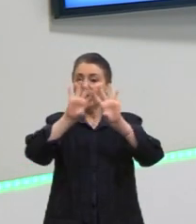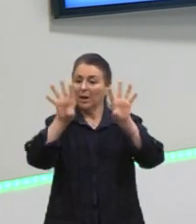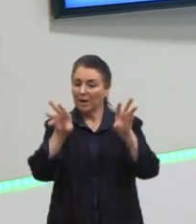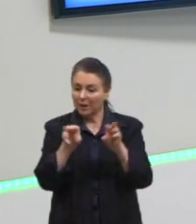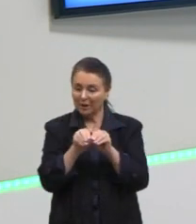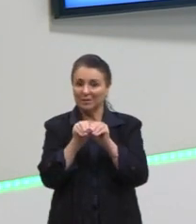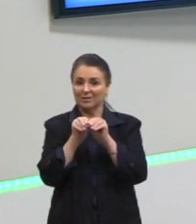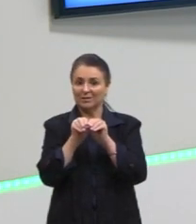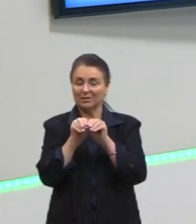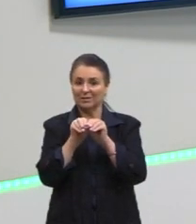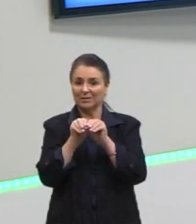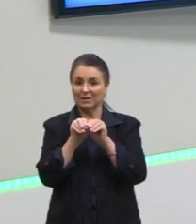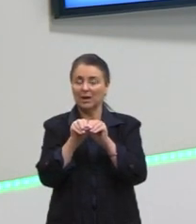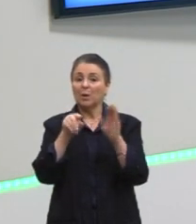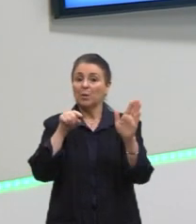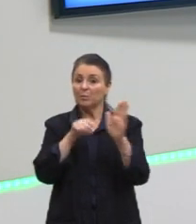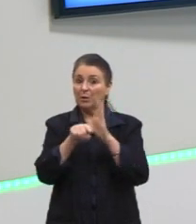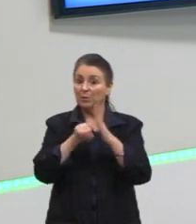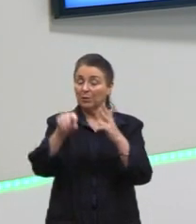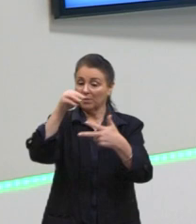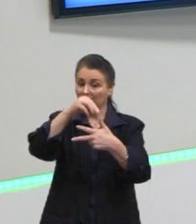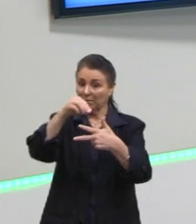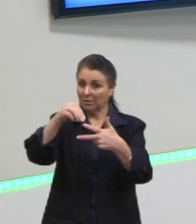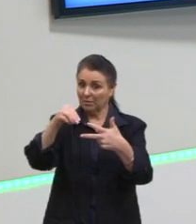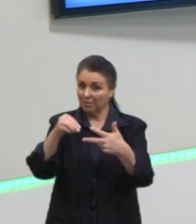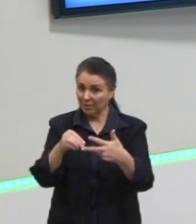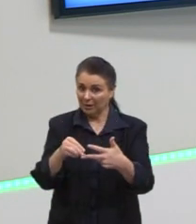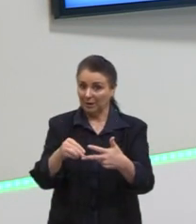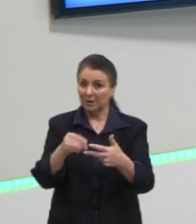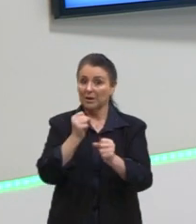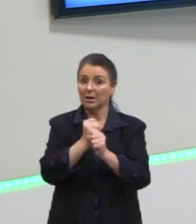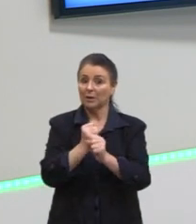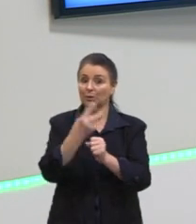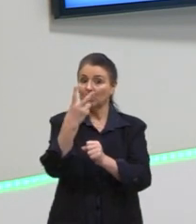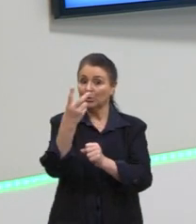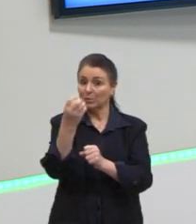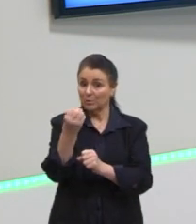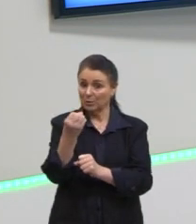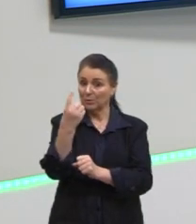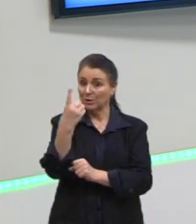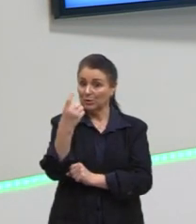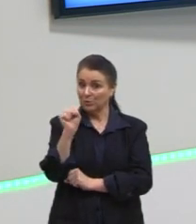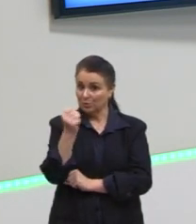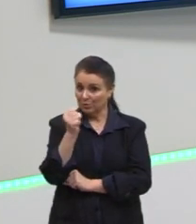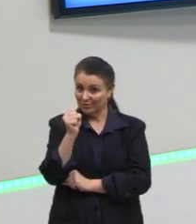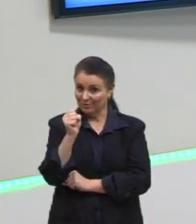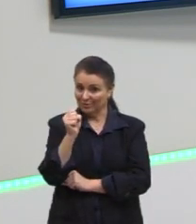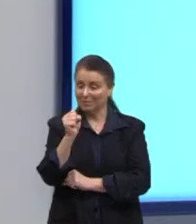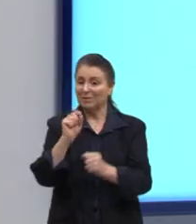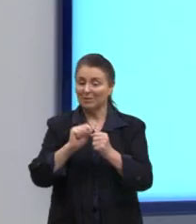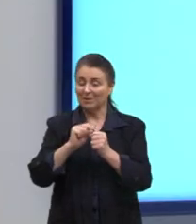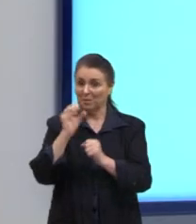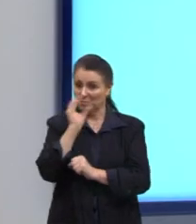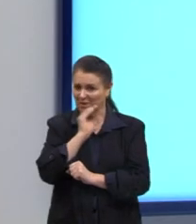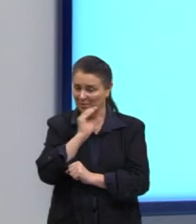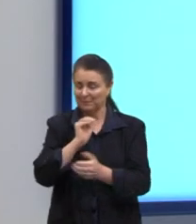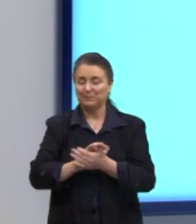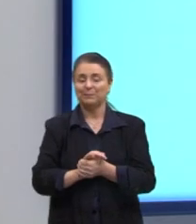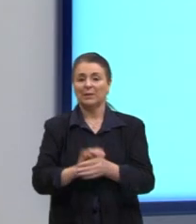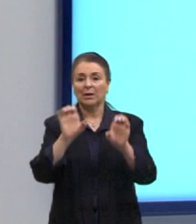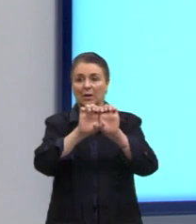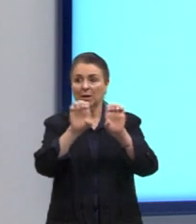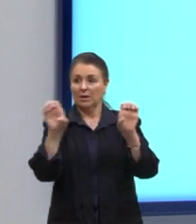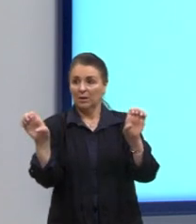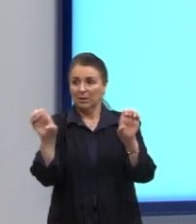a nossa aula eu trouxe uma questãozinha do Enem de 2018 que nós vamos resolver bem rapidinho a nossa equação